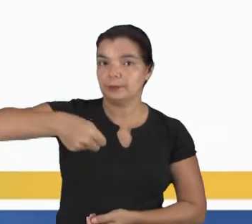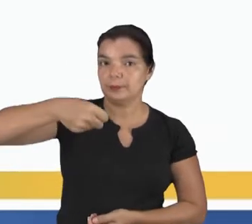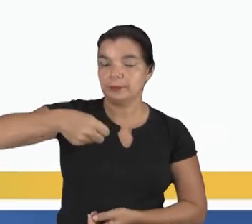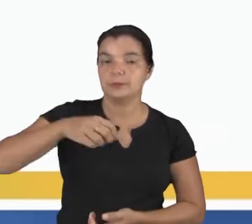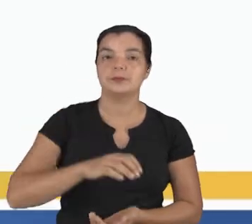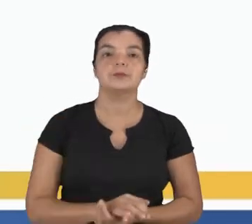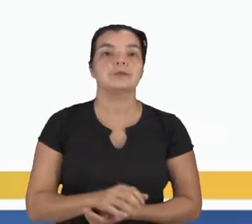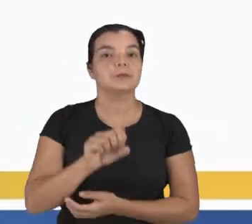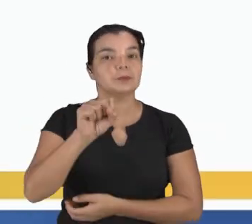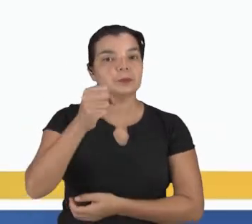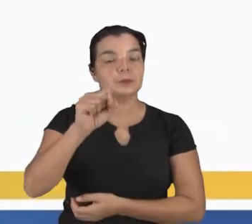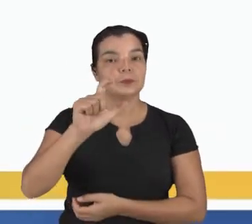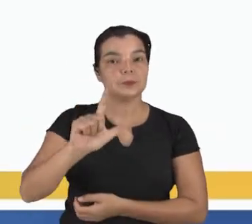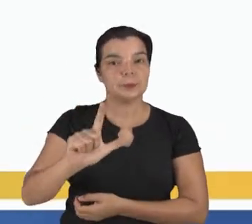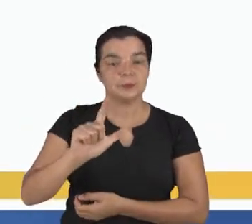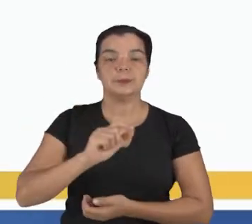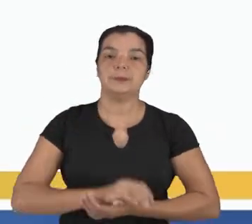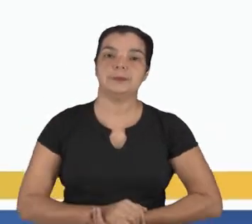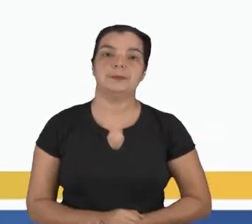8 litros.